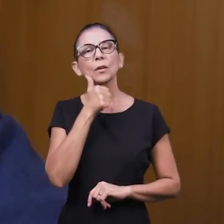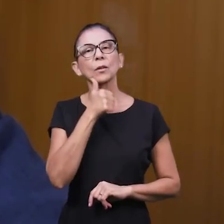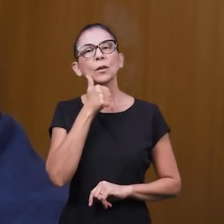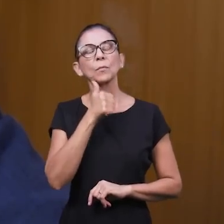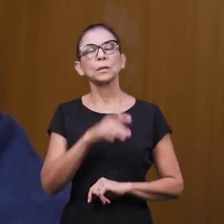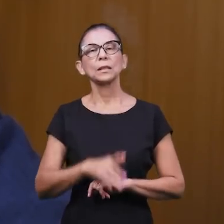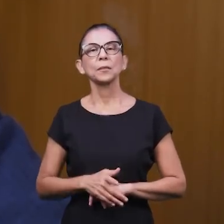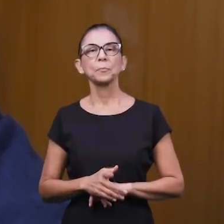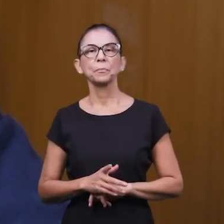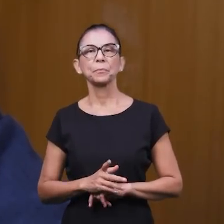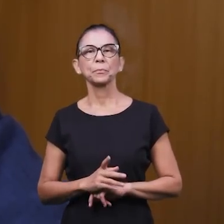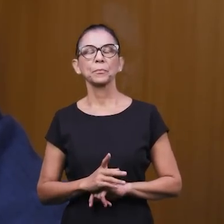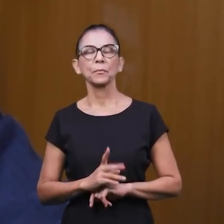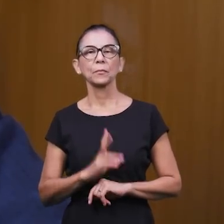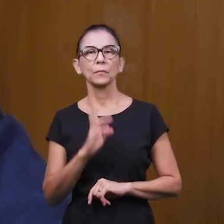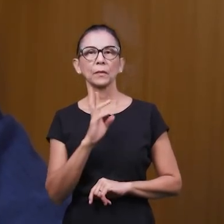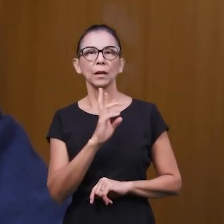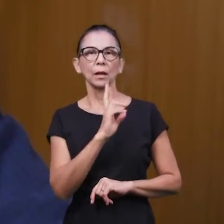Ruth.